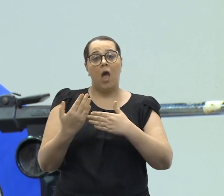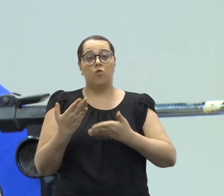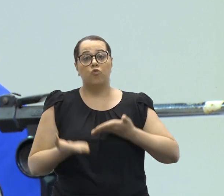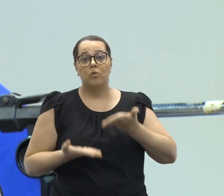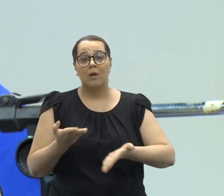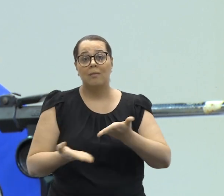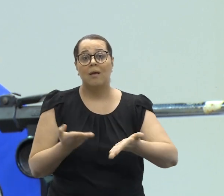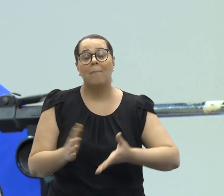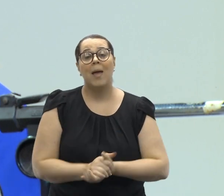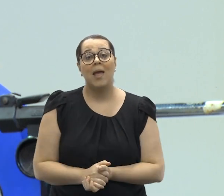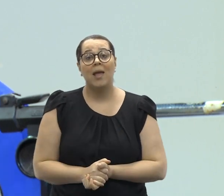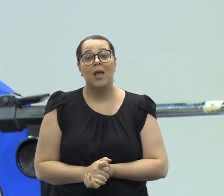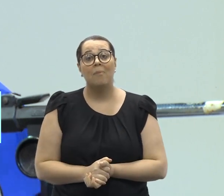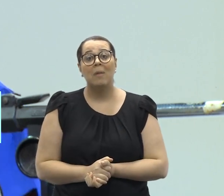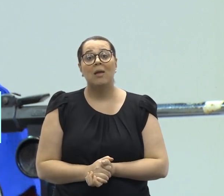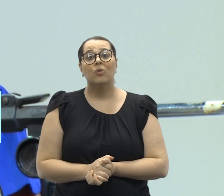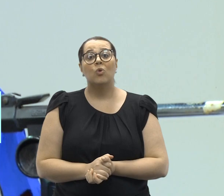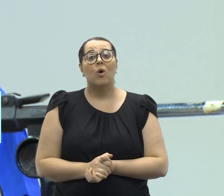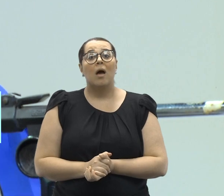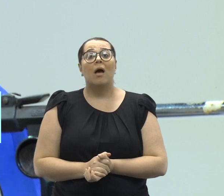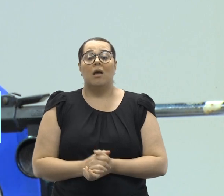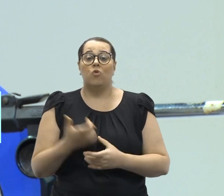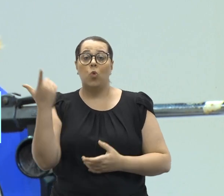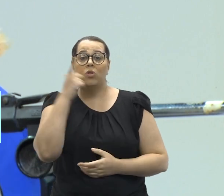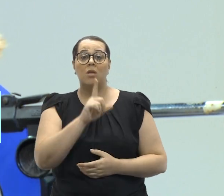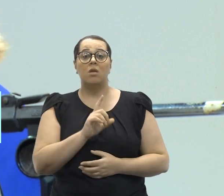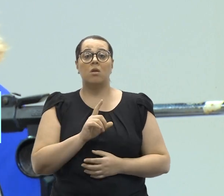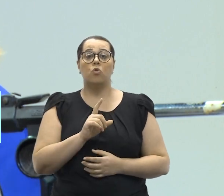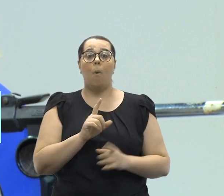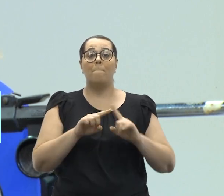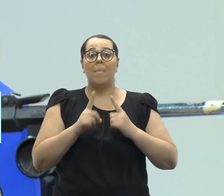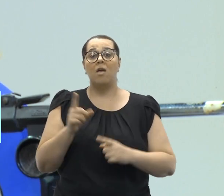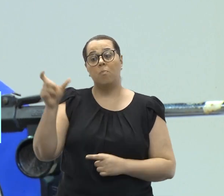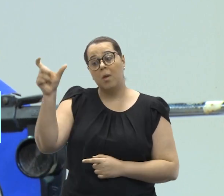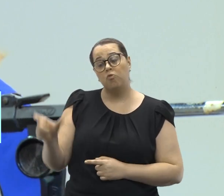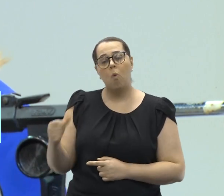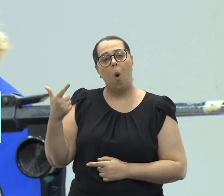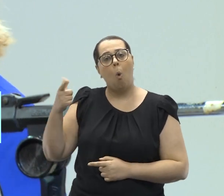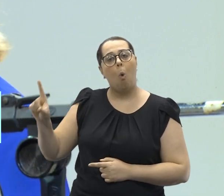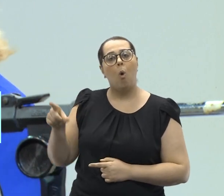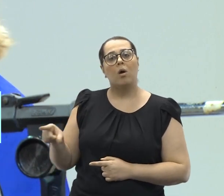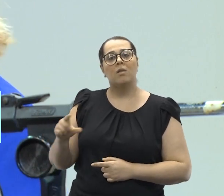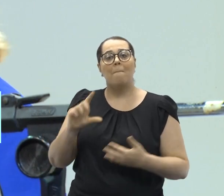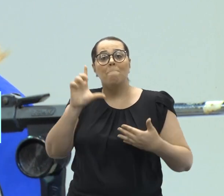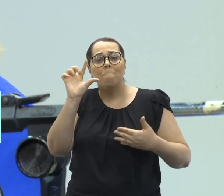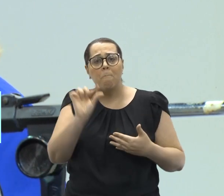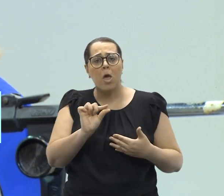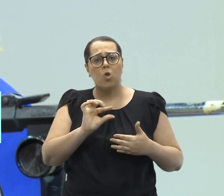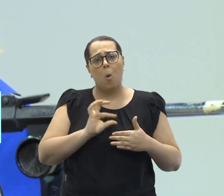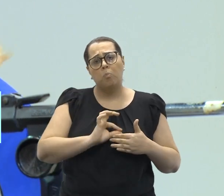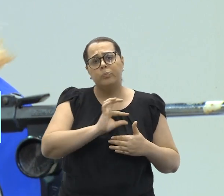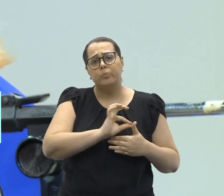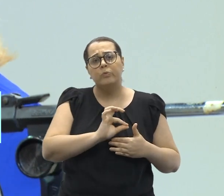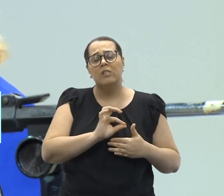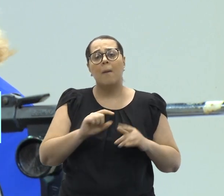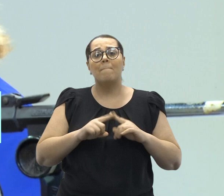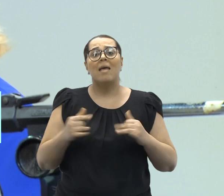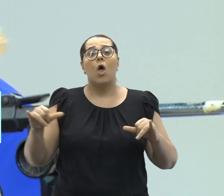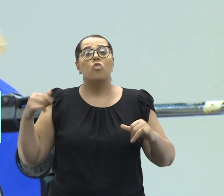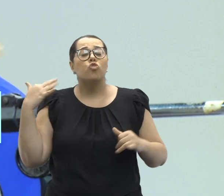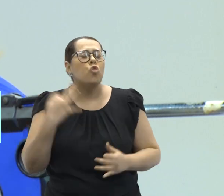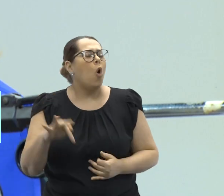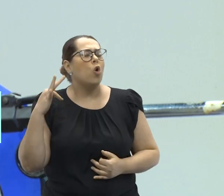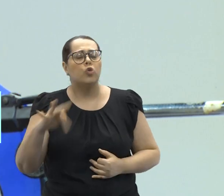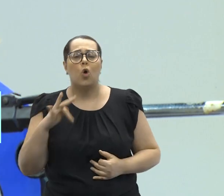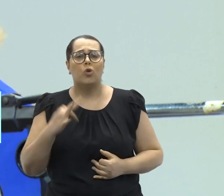bem menor que o meu, ela já teve mais 2 depois do meu. Então, cada caso é um caso. Não tem como